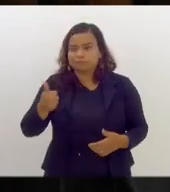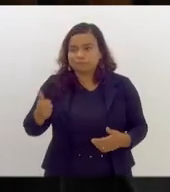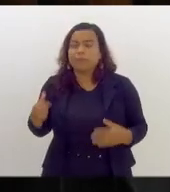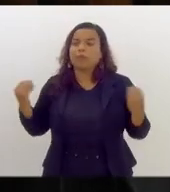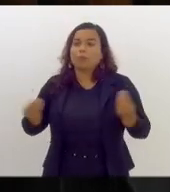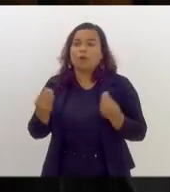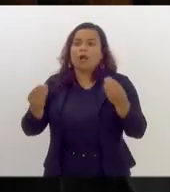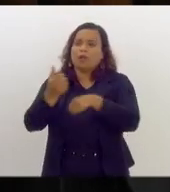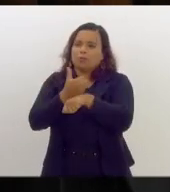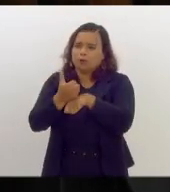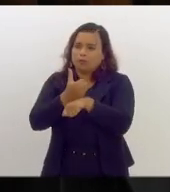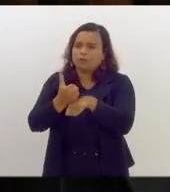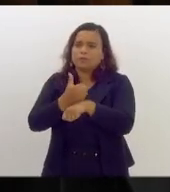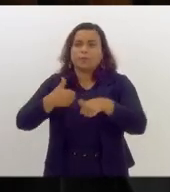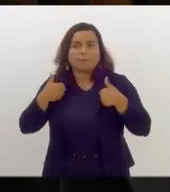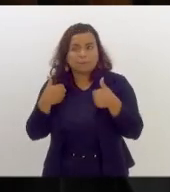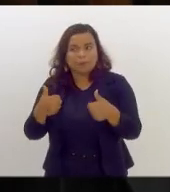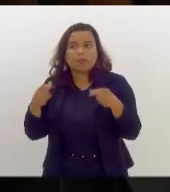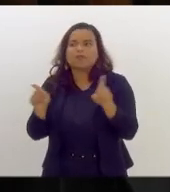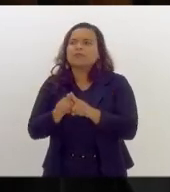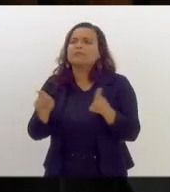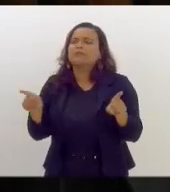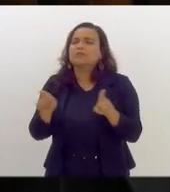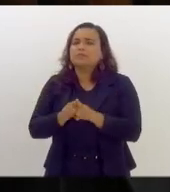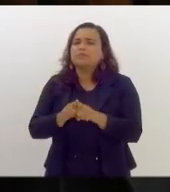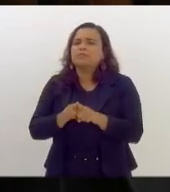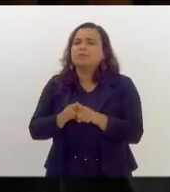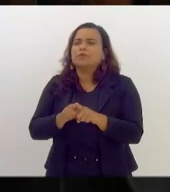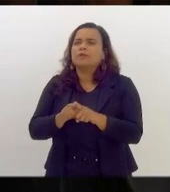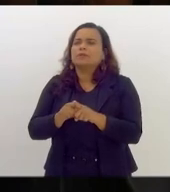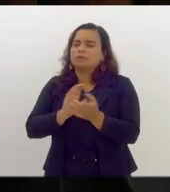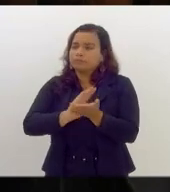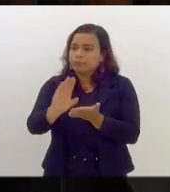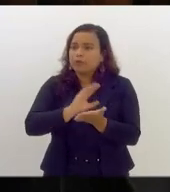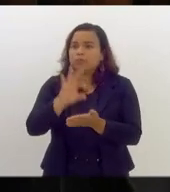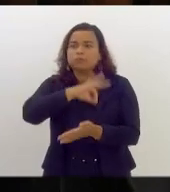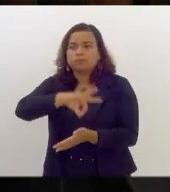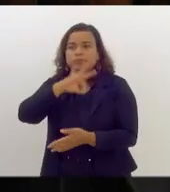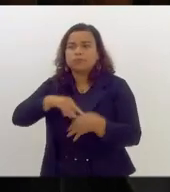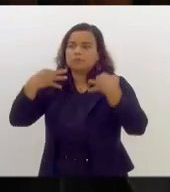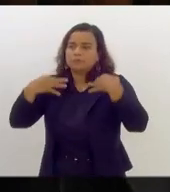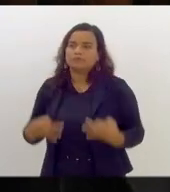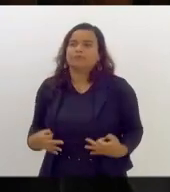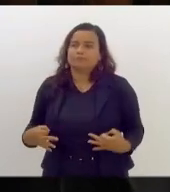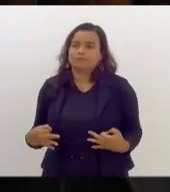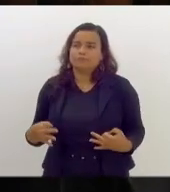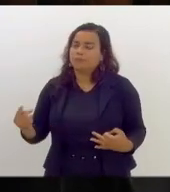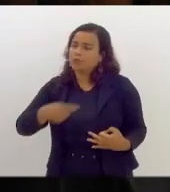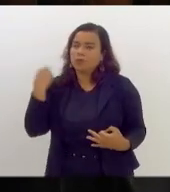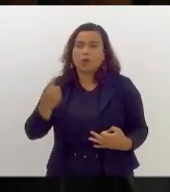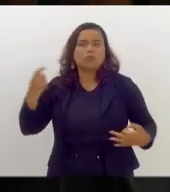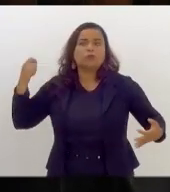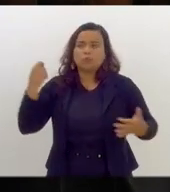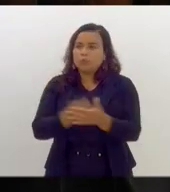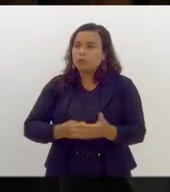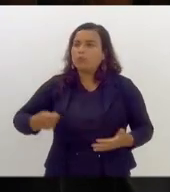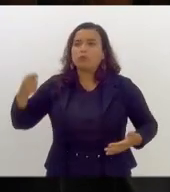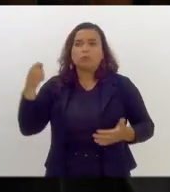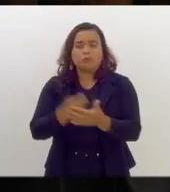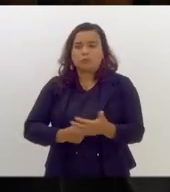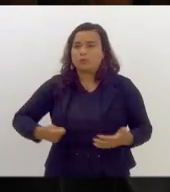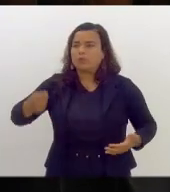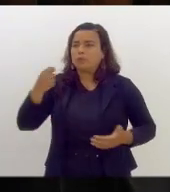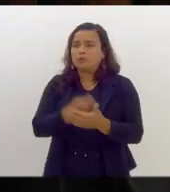qualificados e justamente remunerados nossa luta não faz se